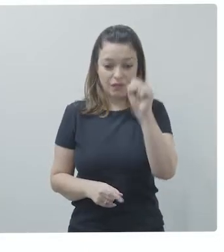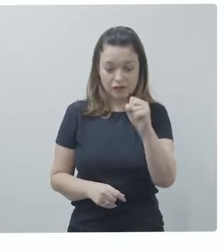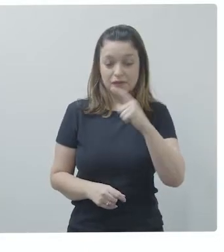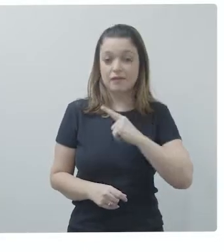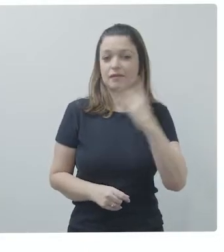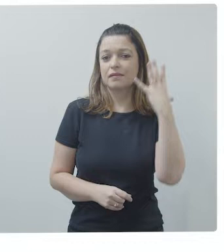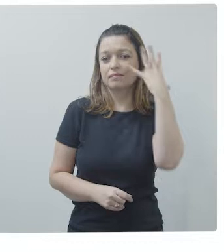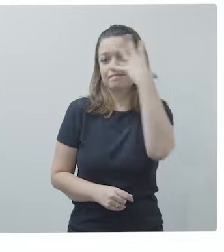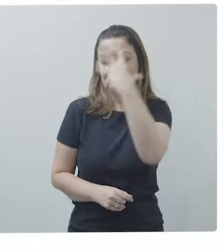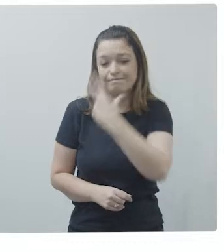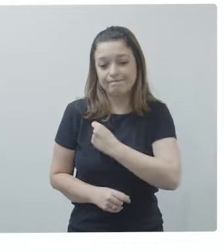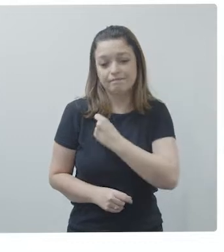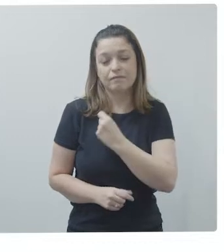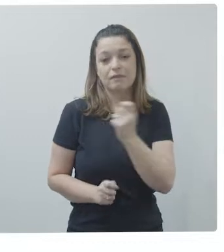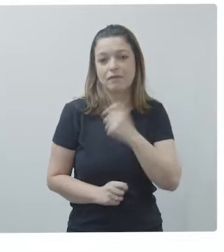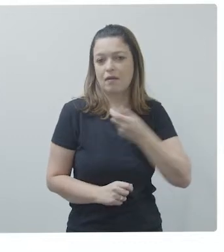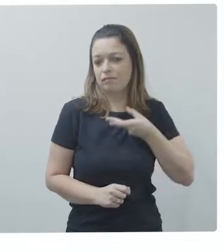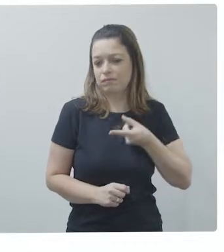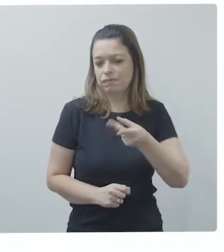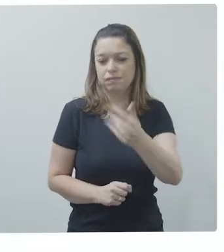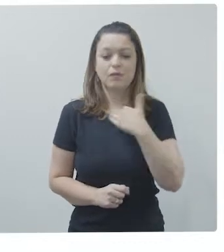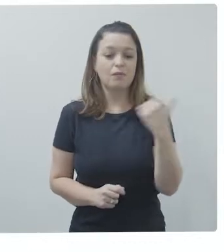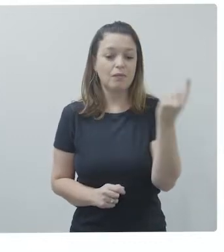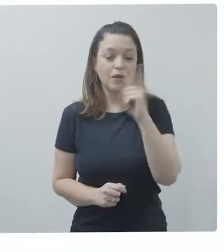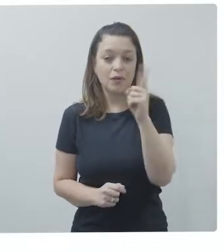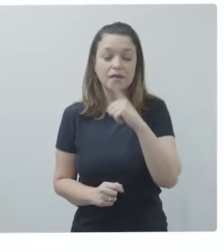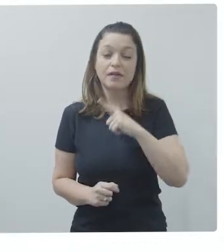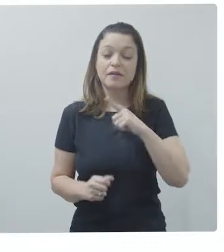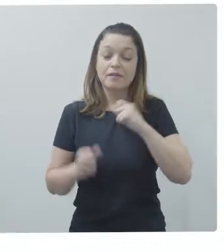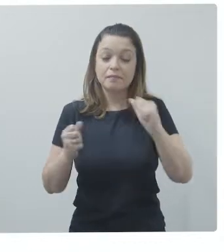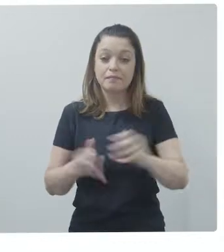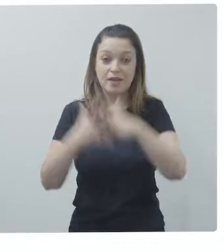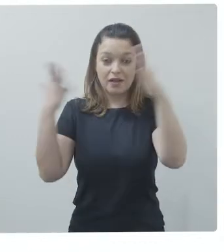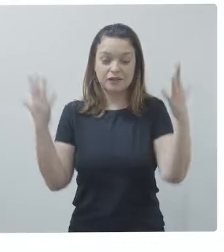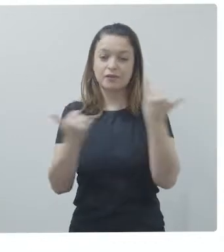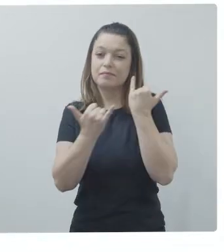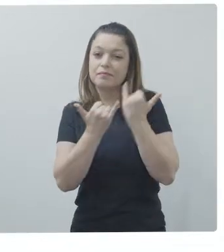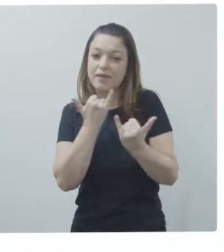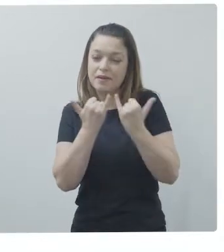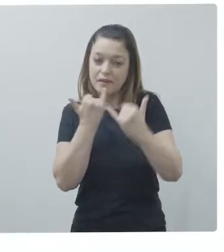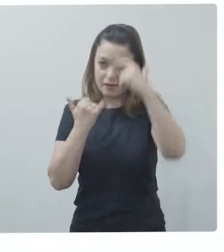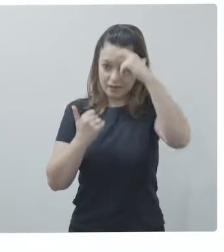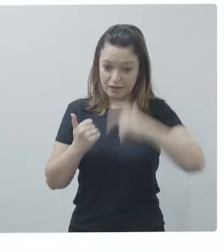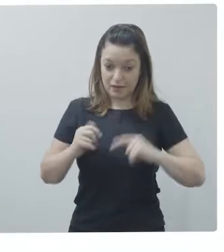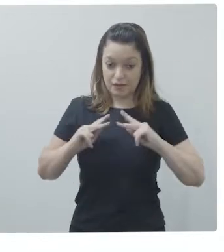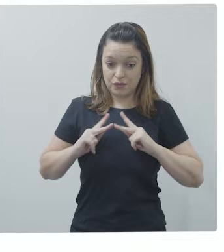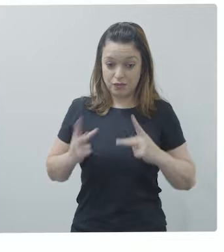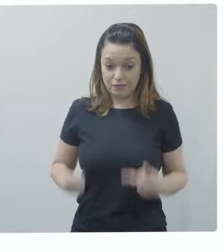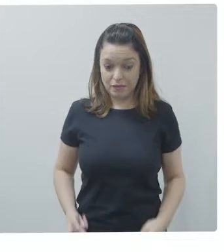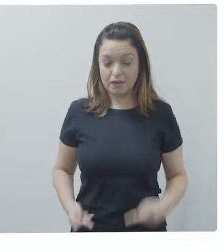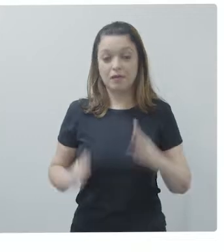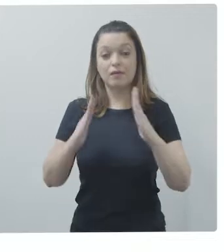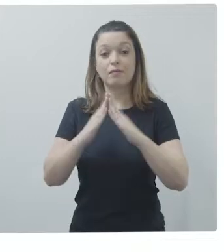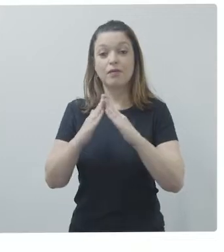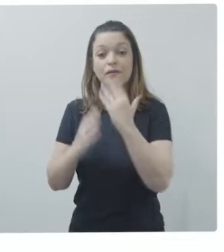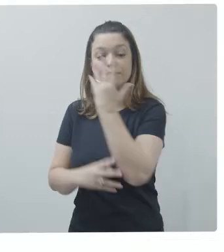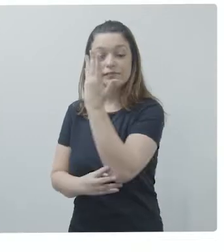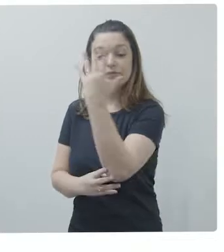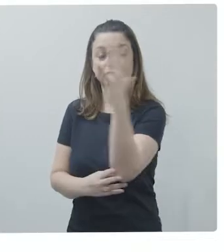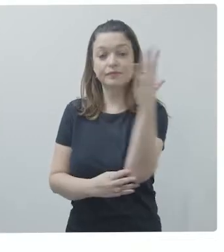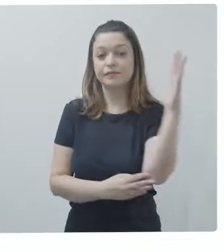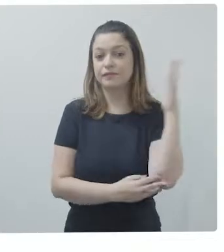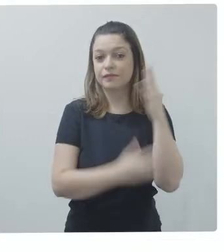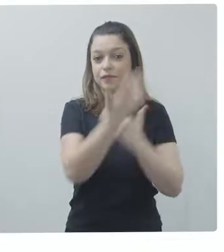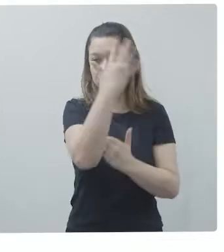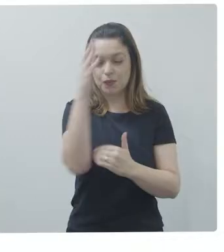com poderes mágicos e que se assemelham aos humanos. São habitantes das florestas, fontes e